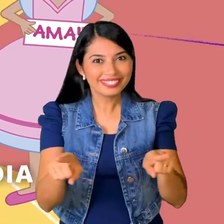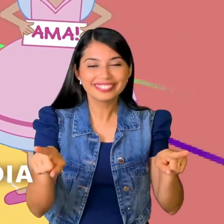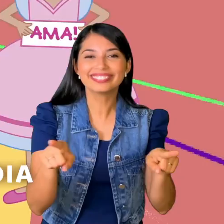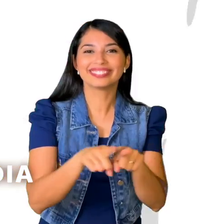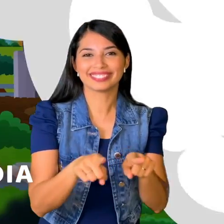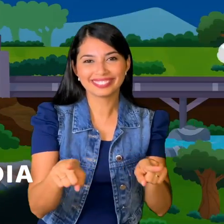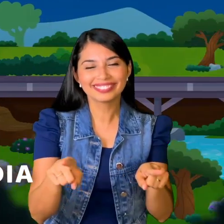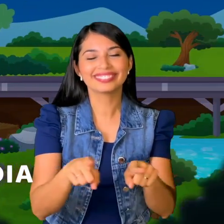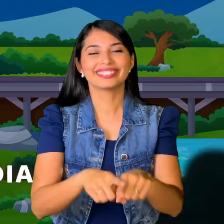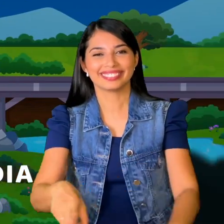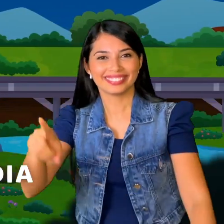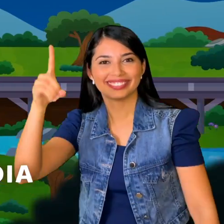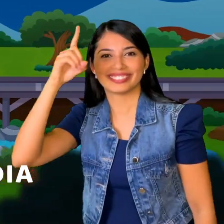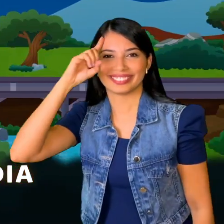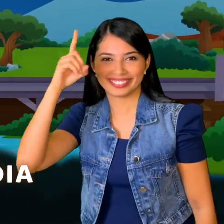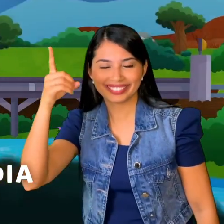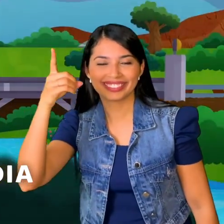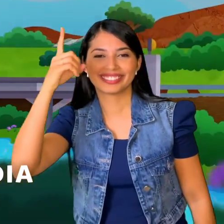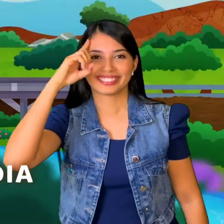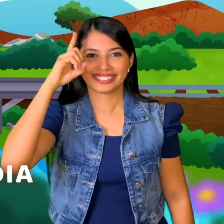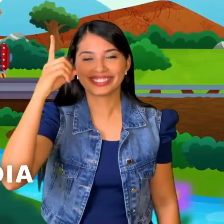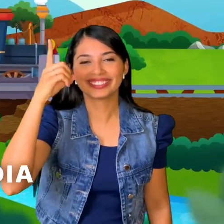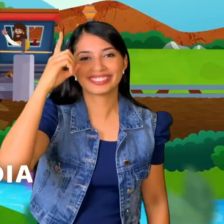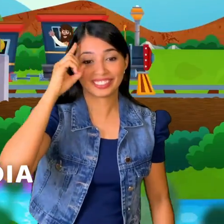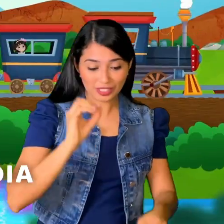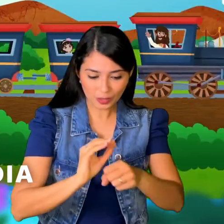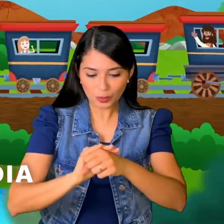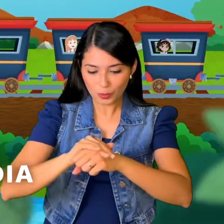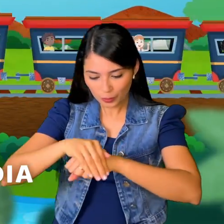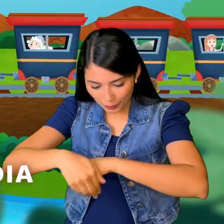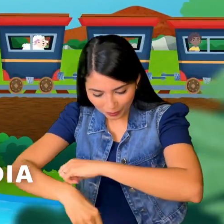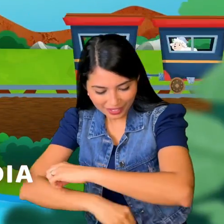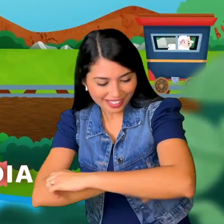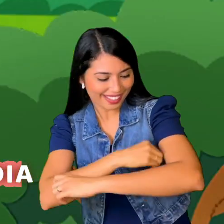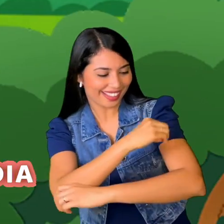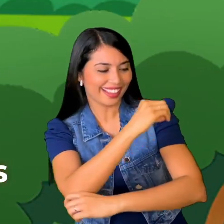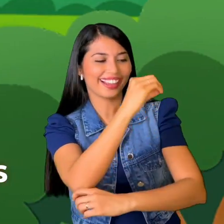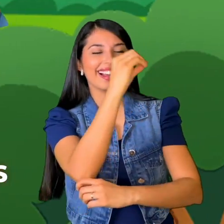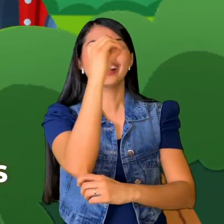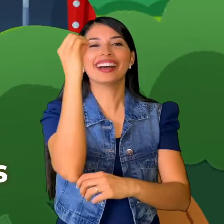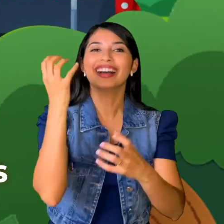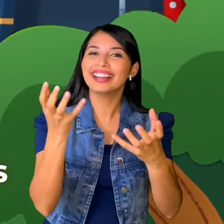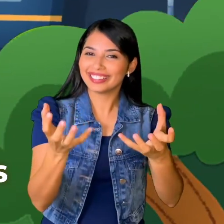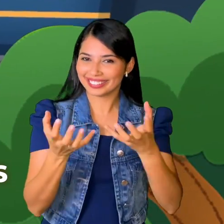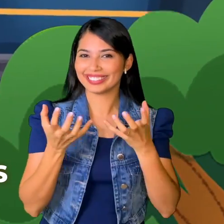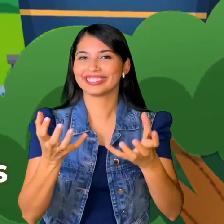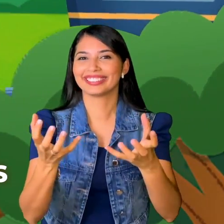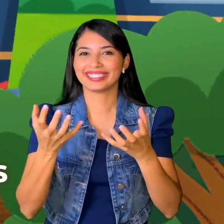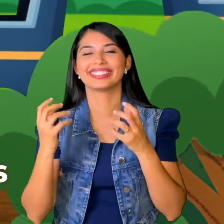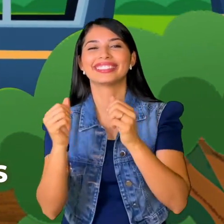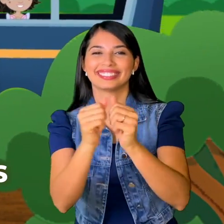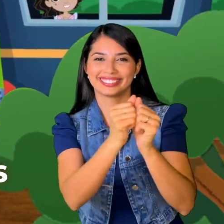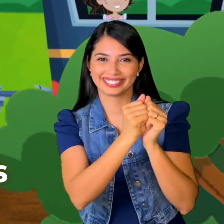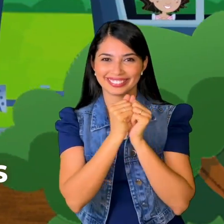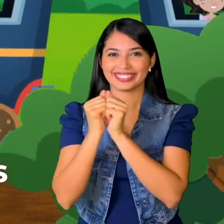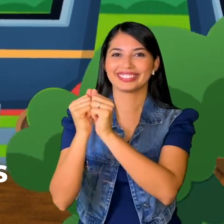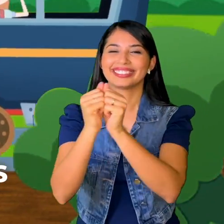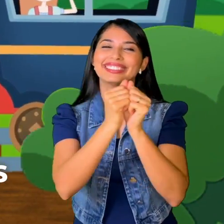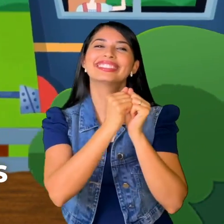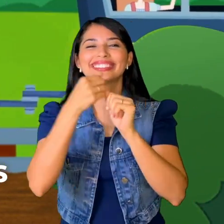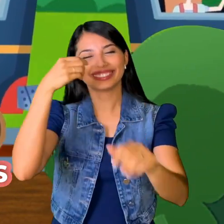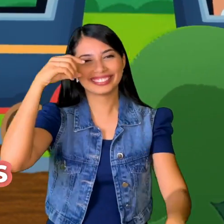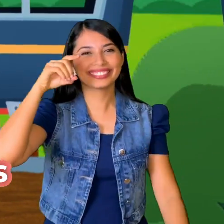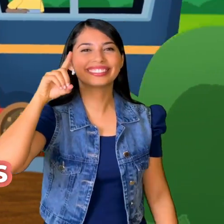Todos os dias De noite ou de dia Eu quero caminhar